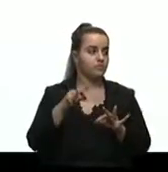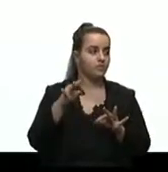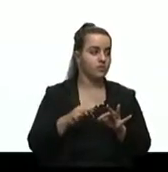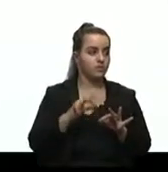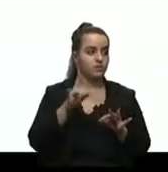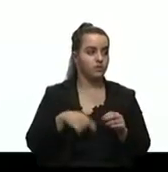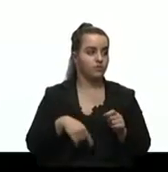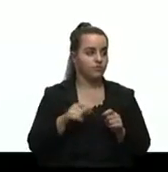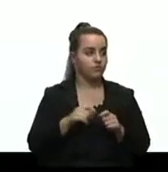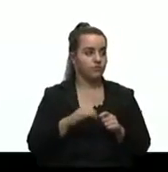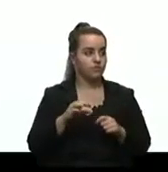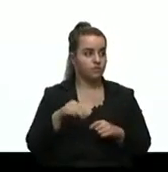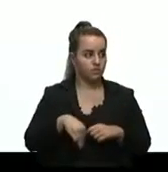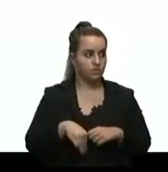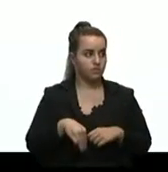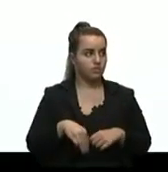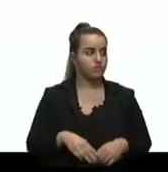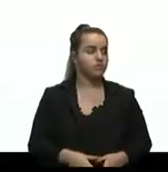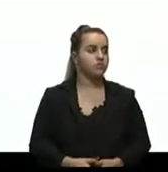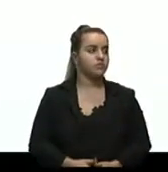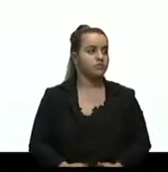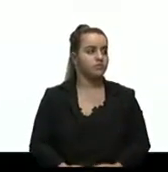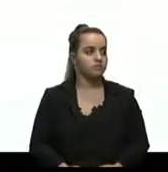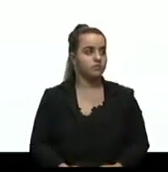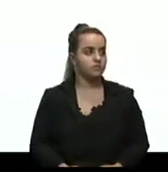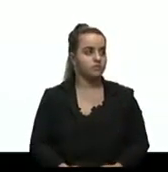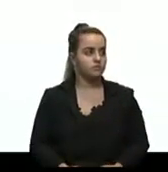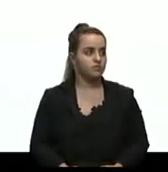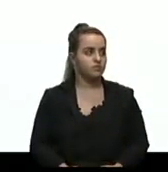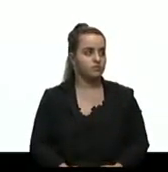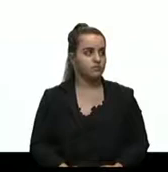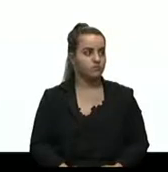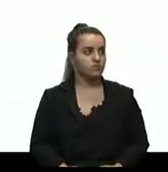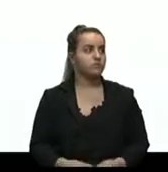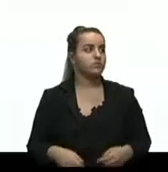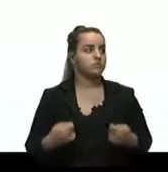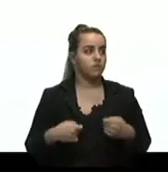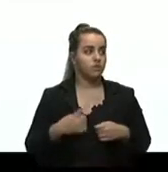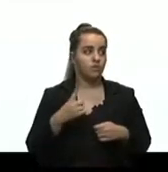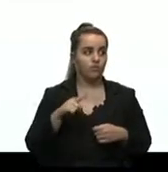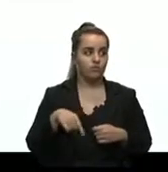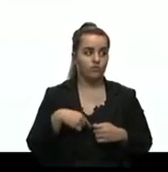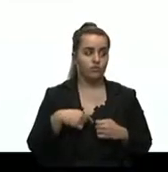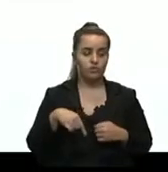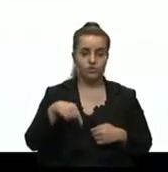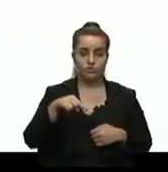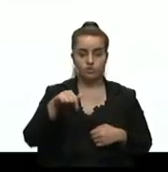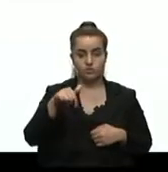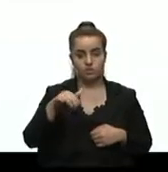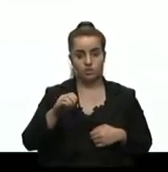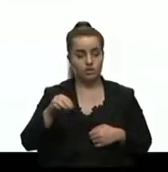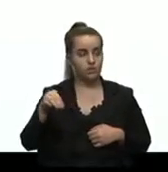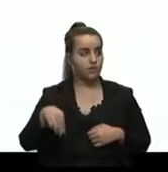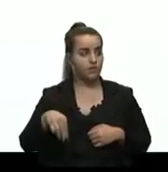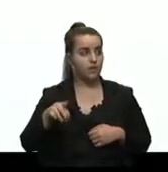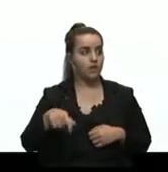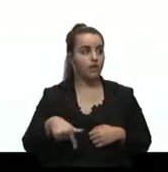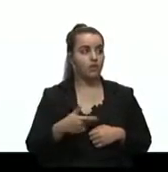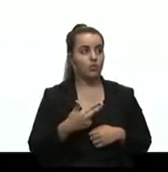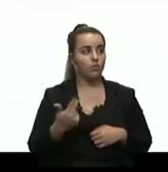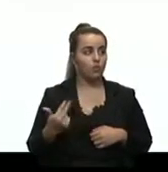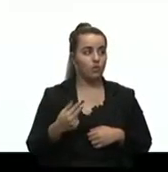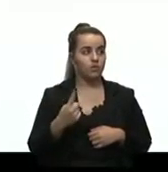em centímetros. Ou seja, temos que 1,70 metros é o mesmo,